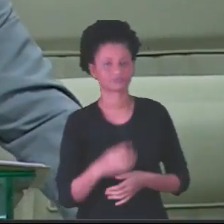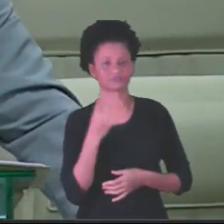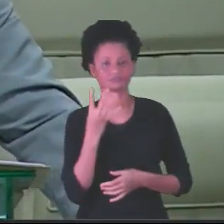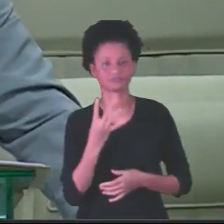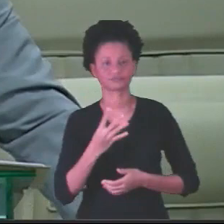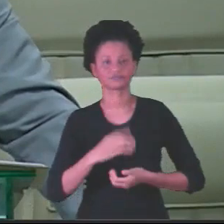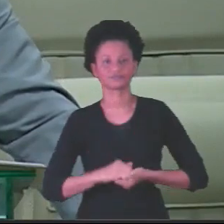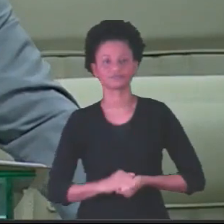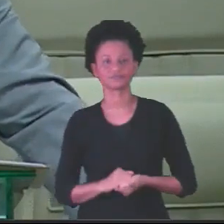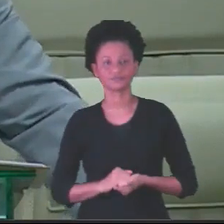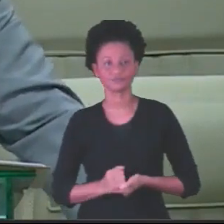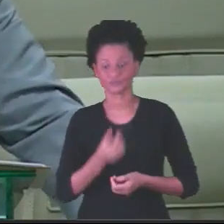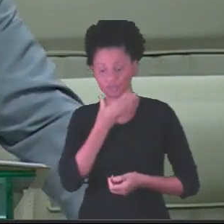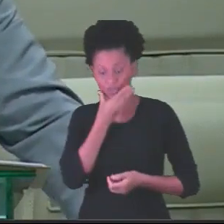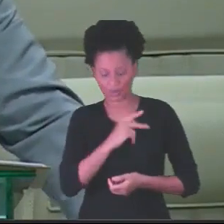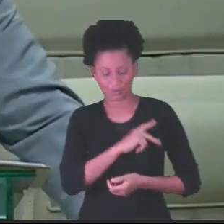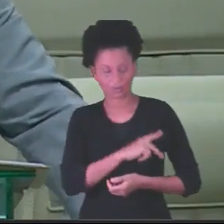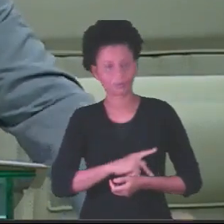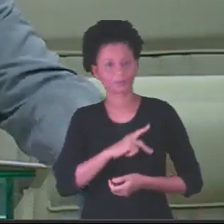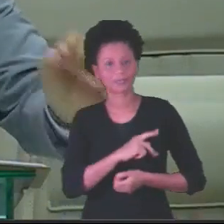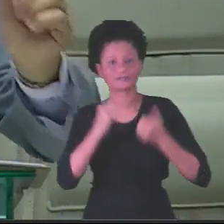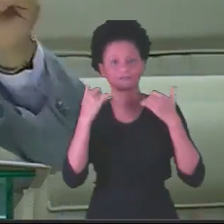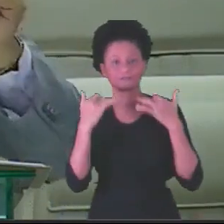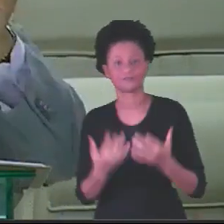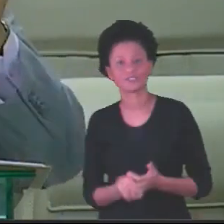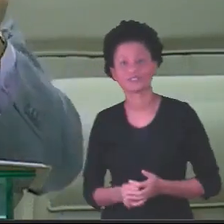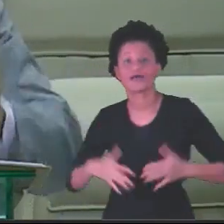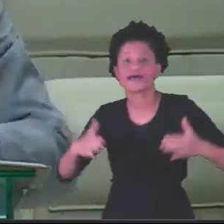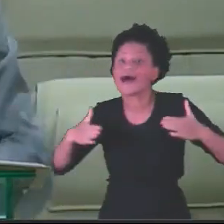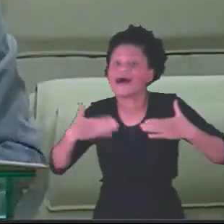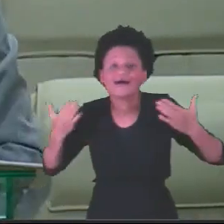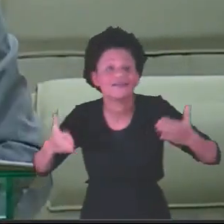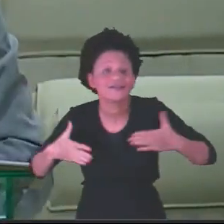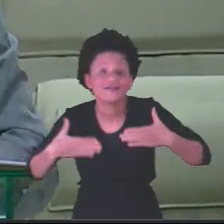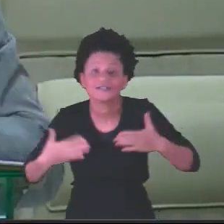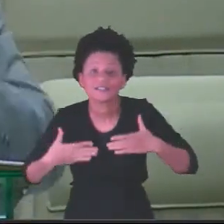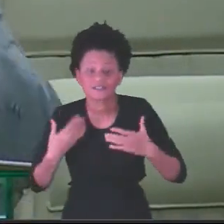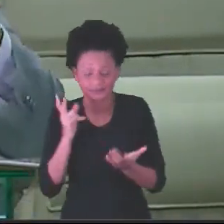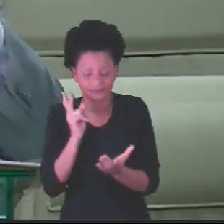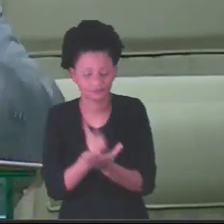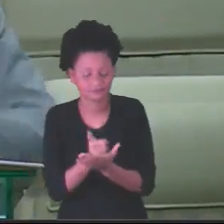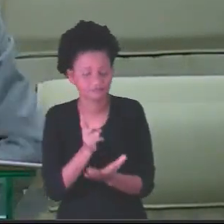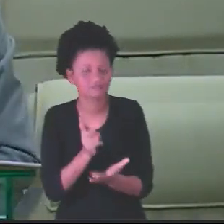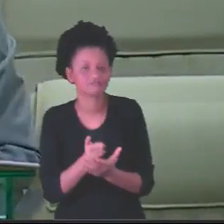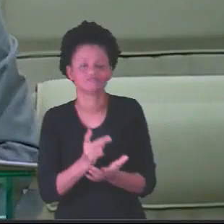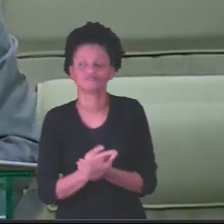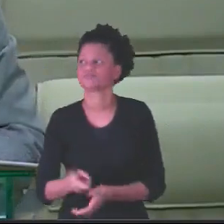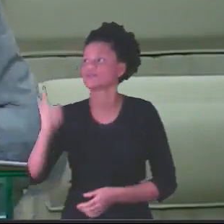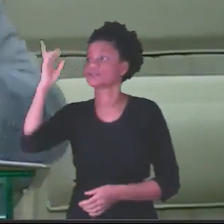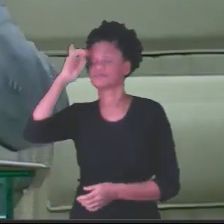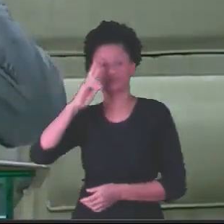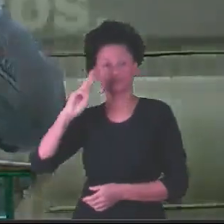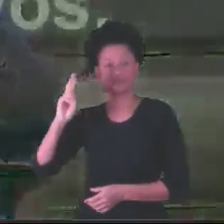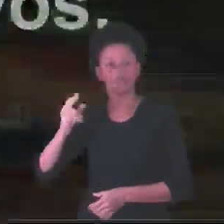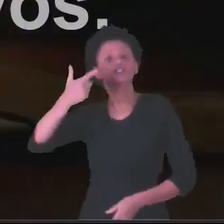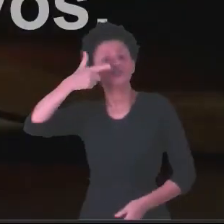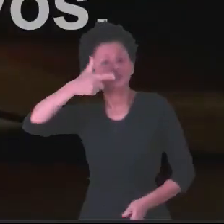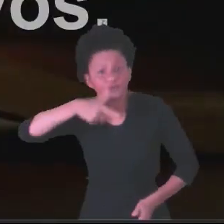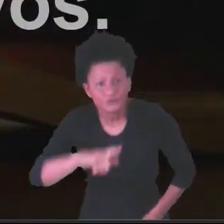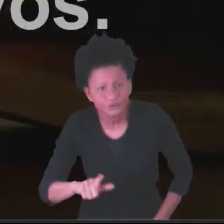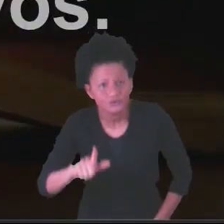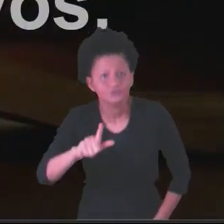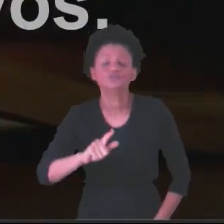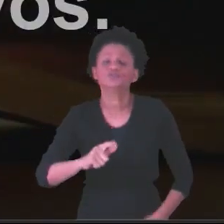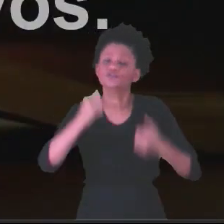4 paulo vai dizer regozijai-vos sempre no senhor outra vez